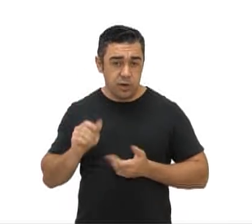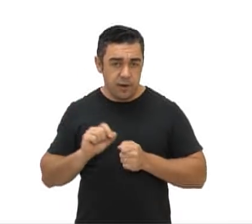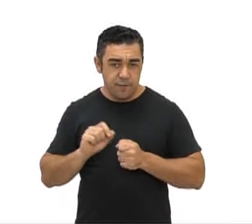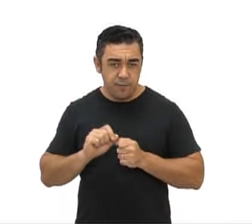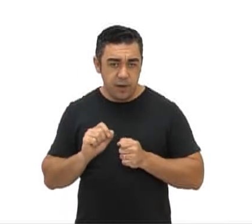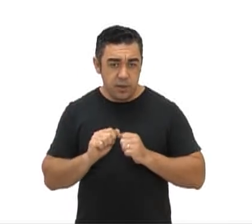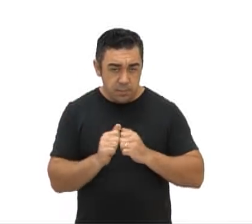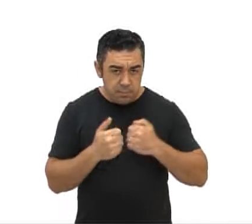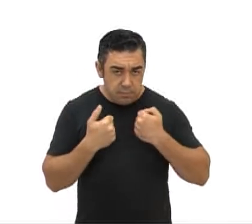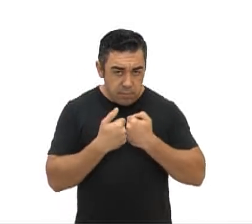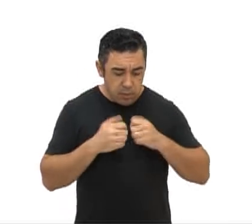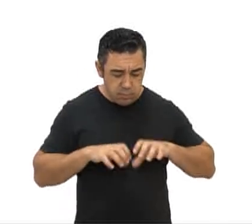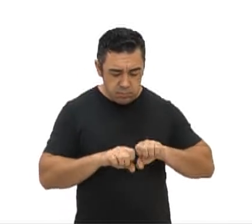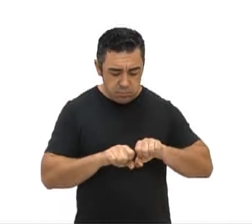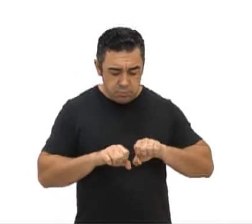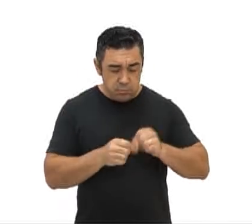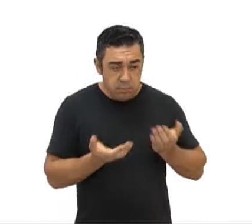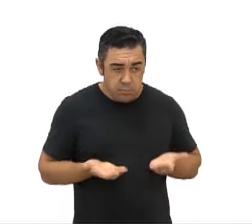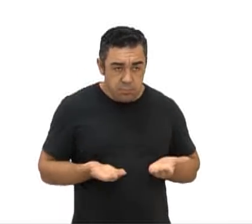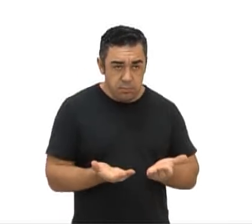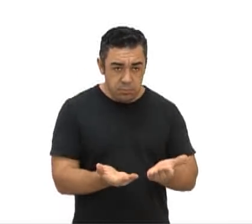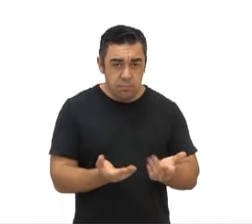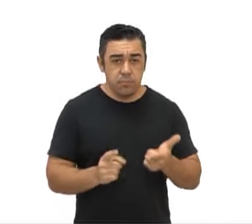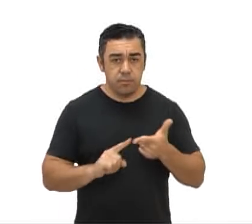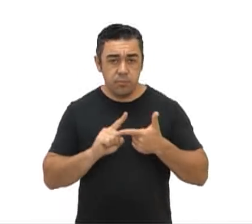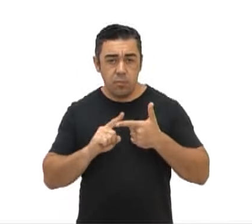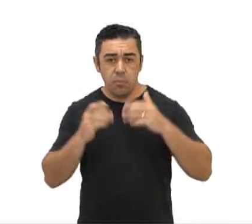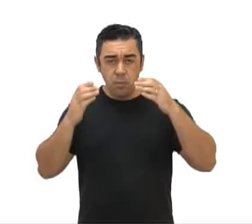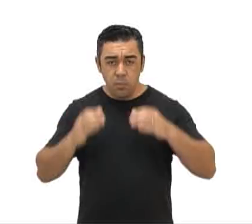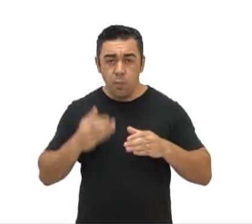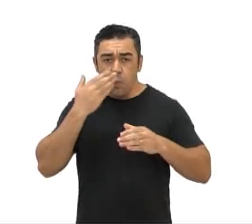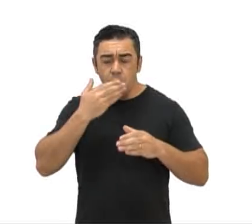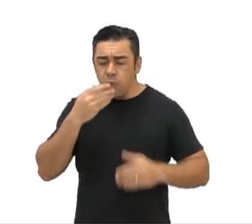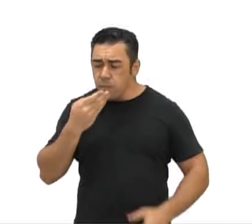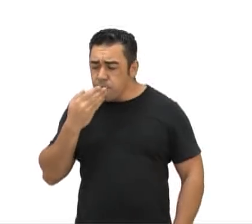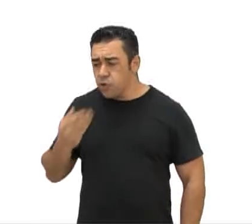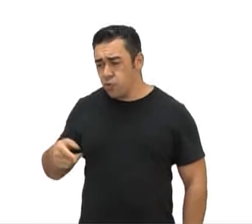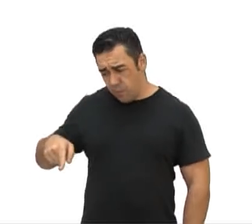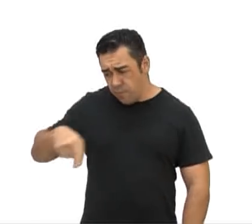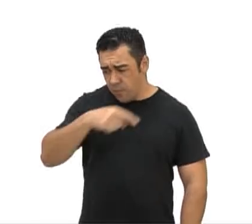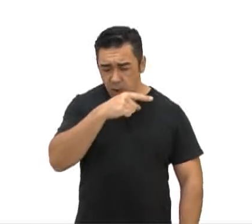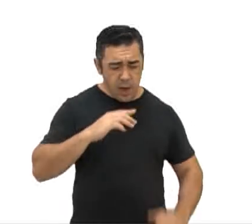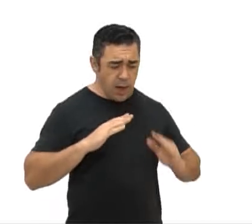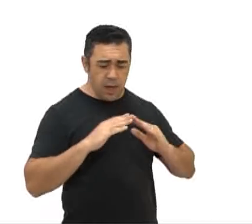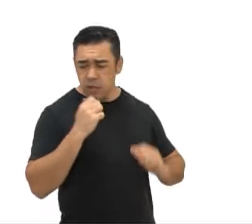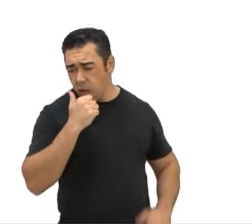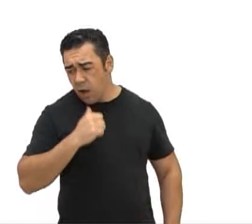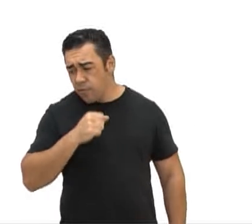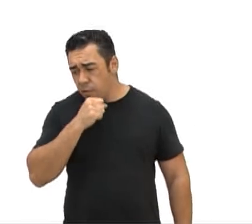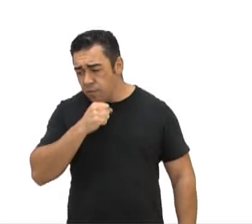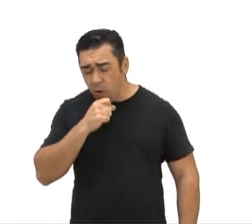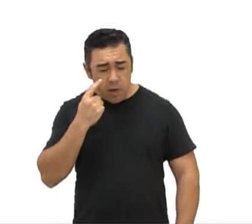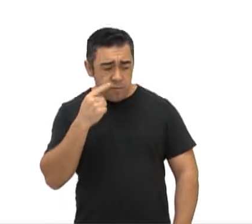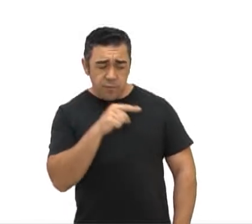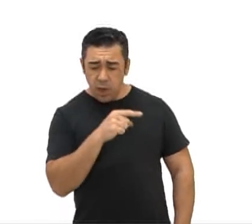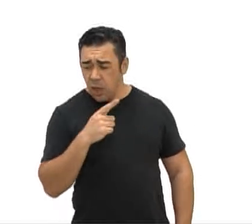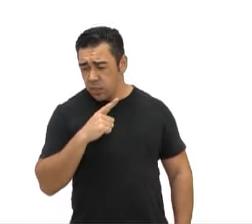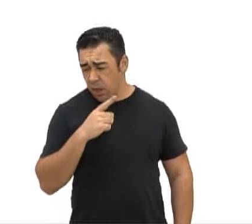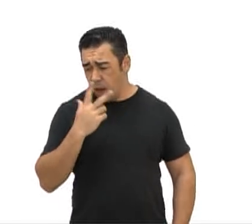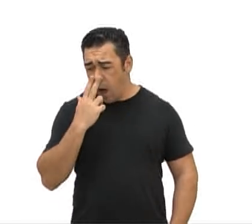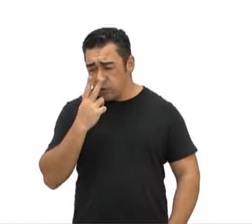pão e feito bolos, disse-lhe: vai ver como está a tua avó, porque me disseram que está